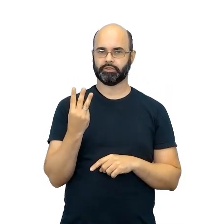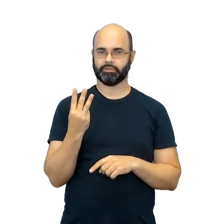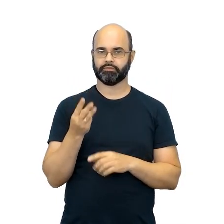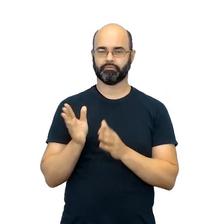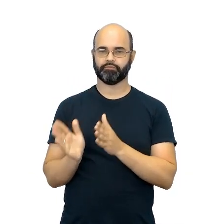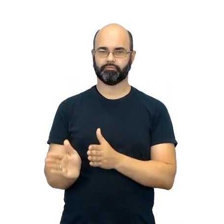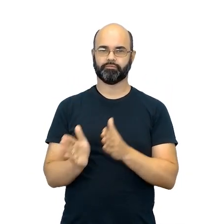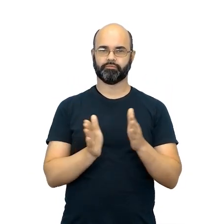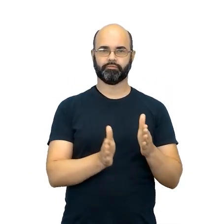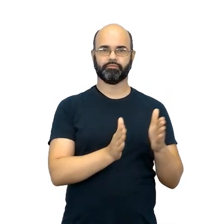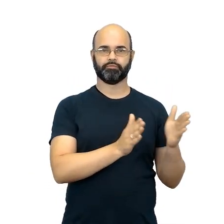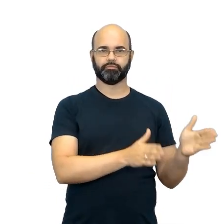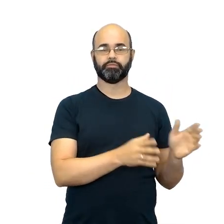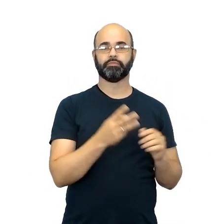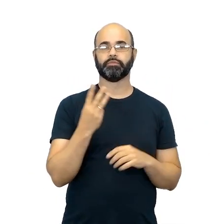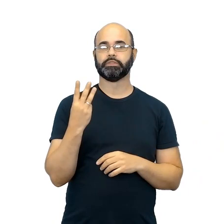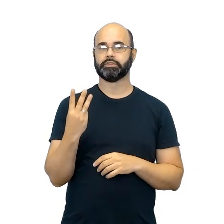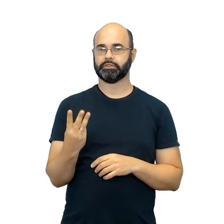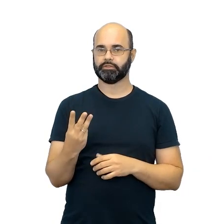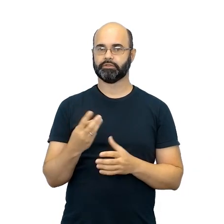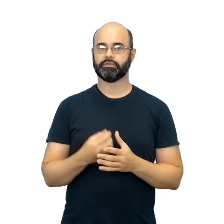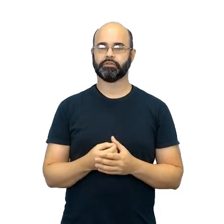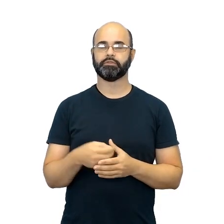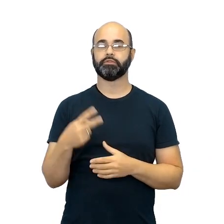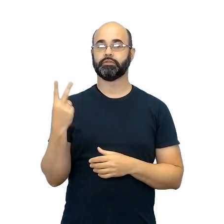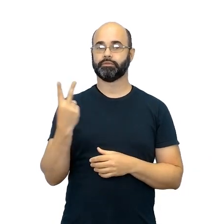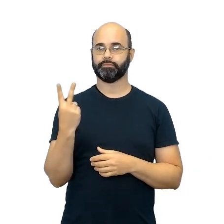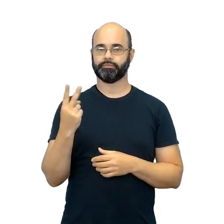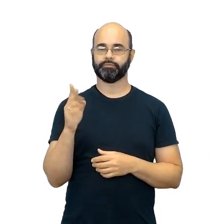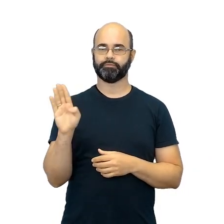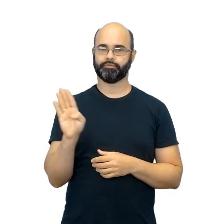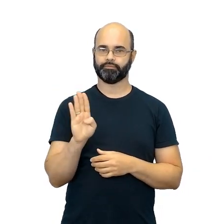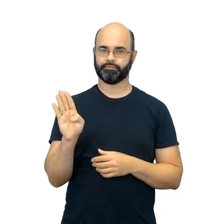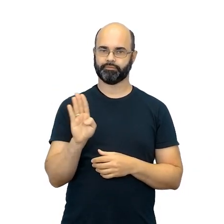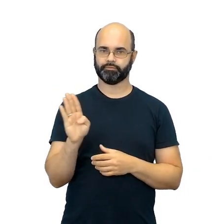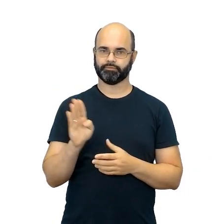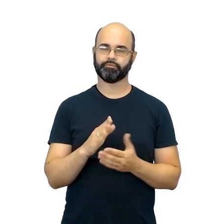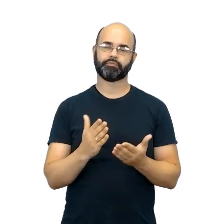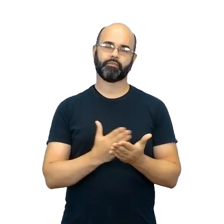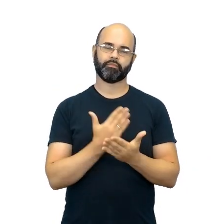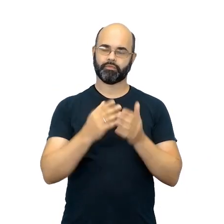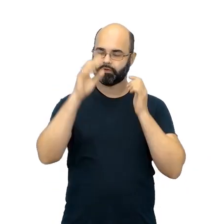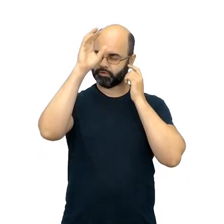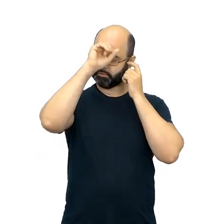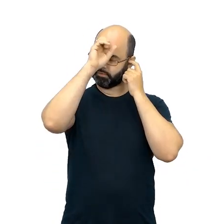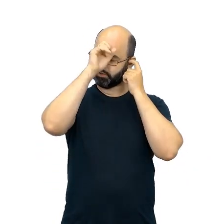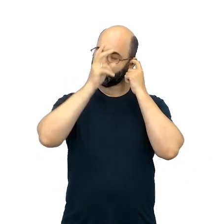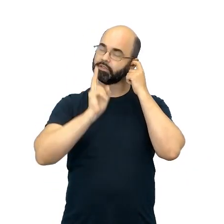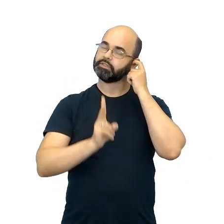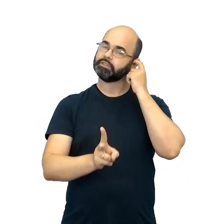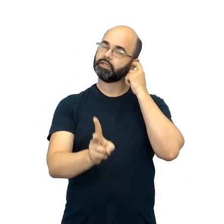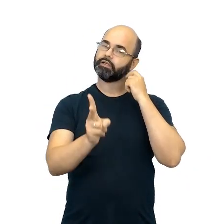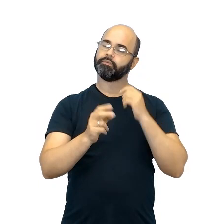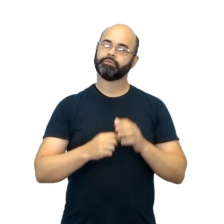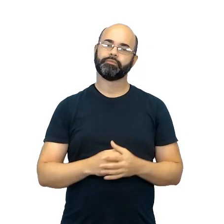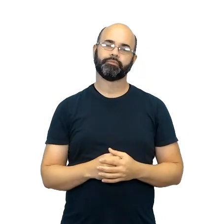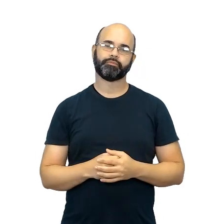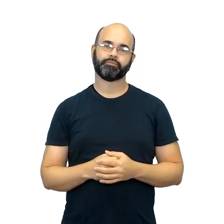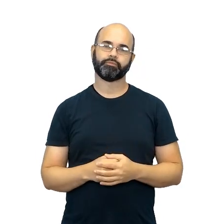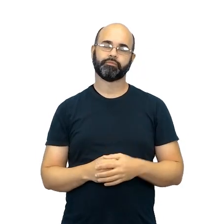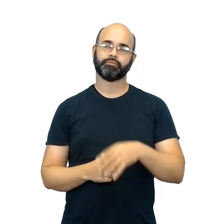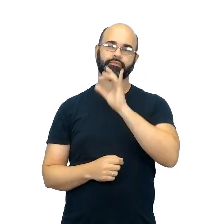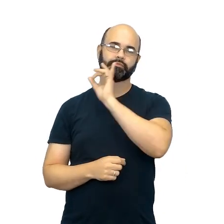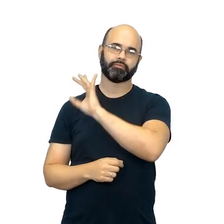atividade previstas para serem aplicadas no segundo bimestre, através do caderno Aprender Sempre. E em cada uma das formações, iremos